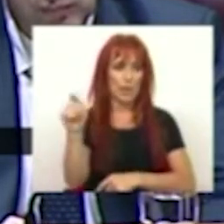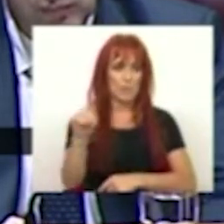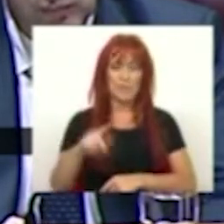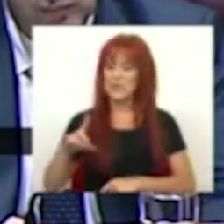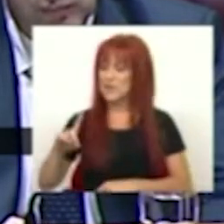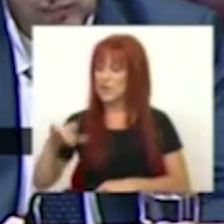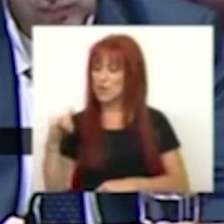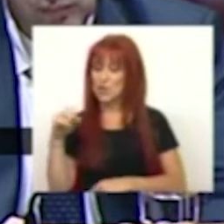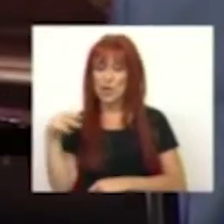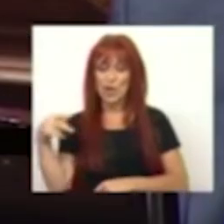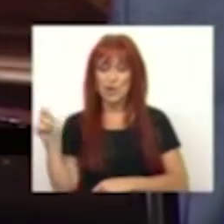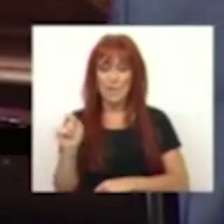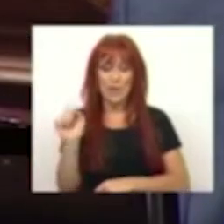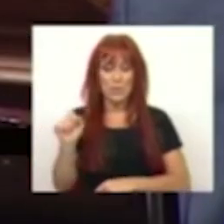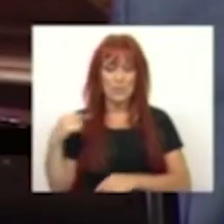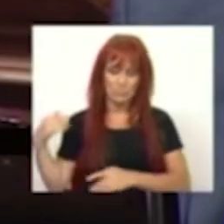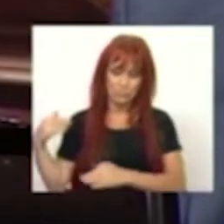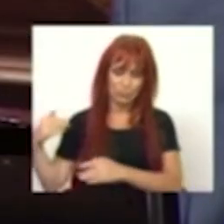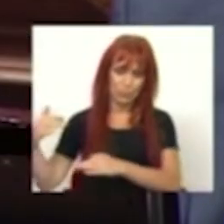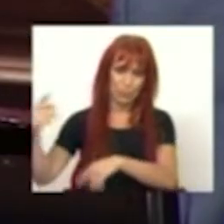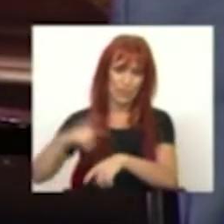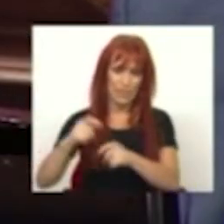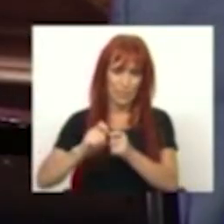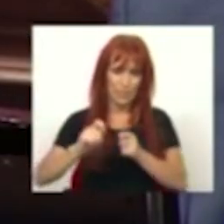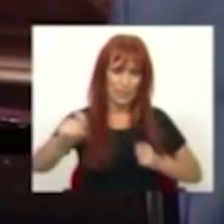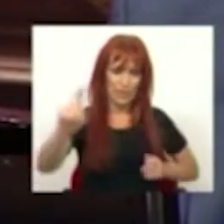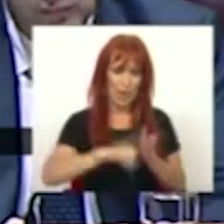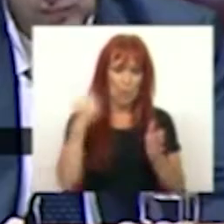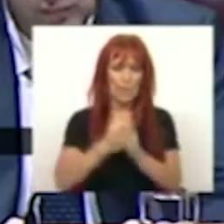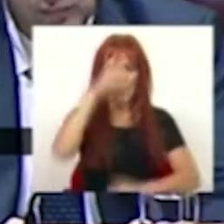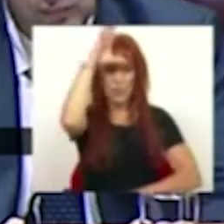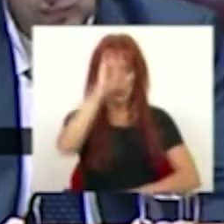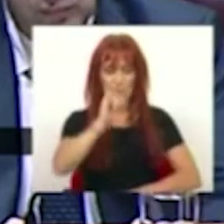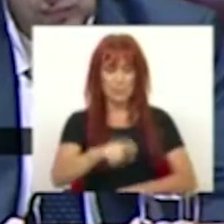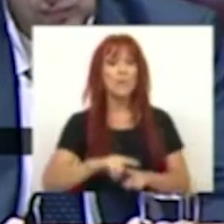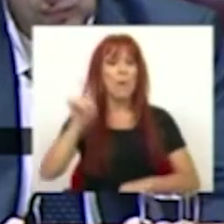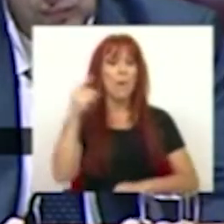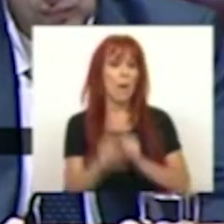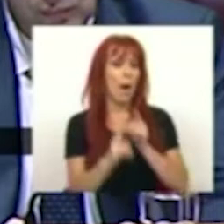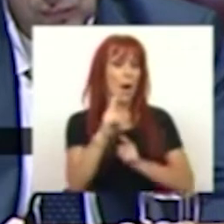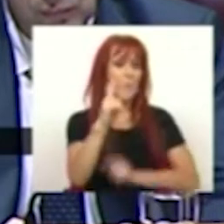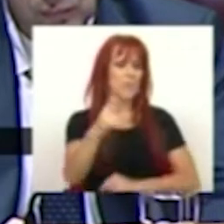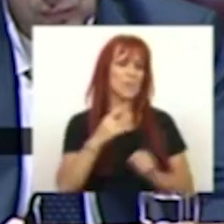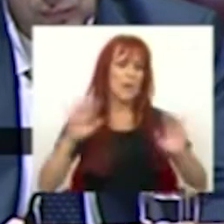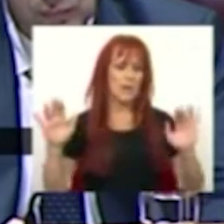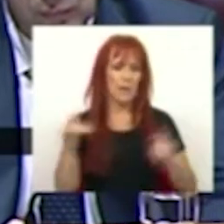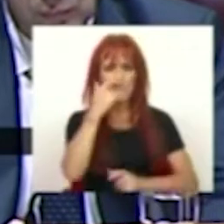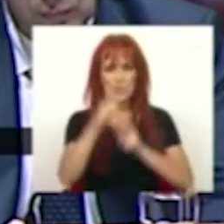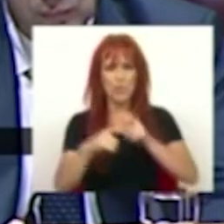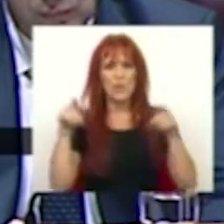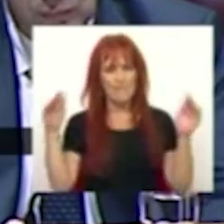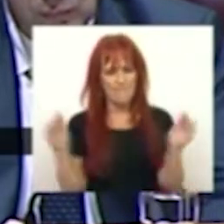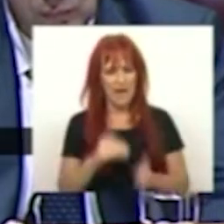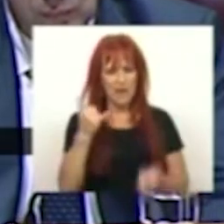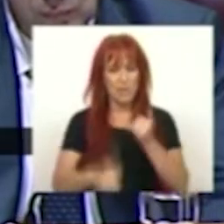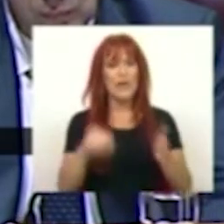62 euros por mês ao longo da legislatura. E não obstante este aumento, há menos pessoas em risco de